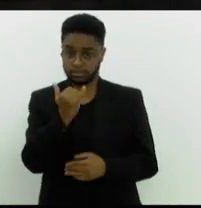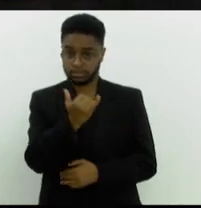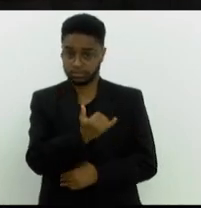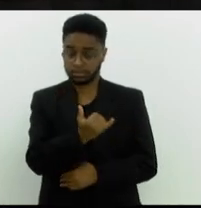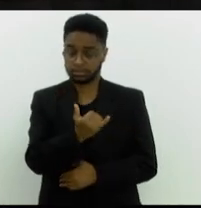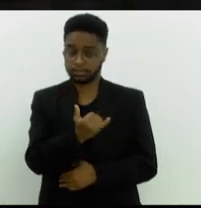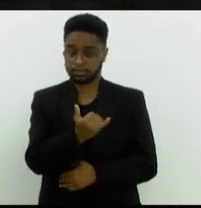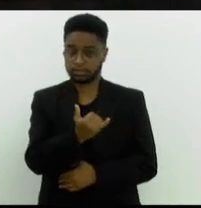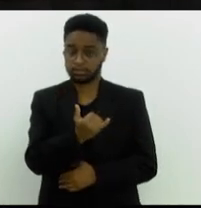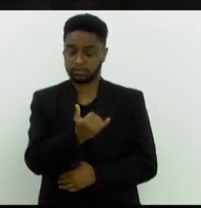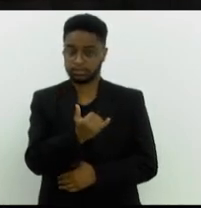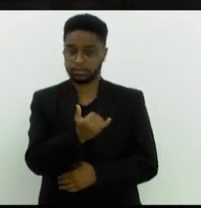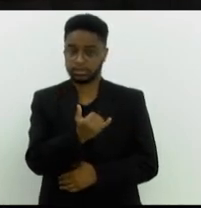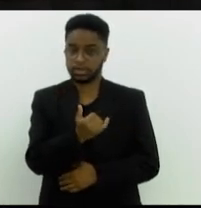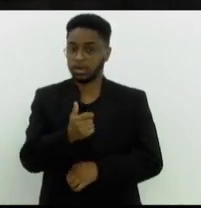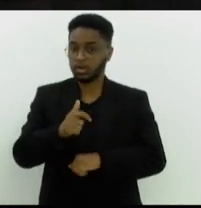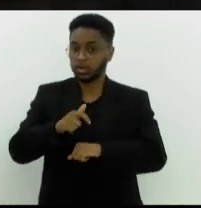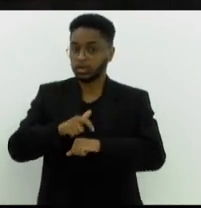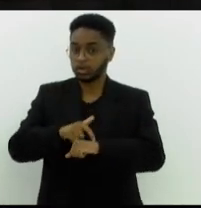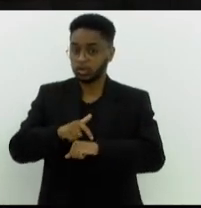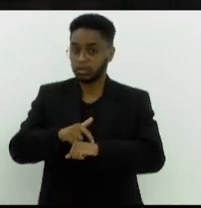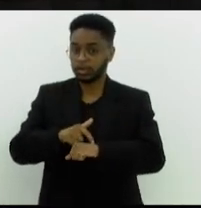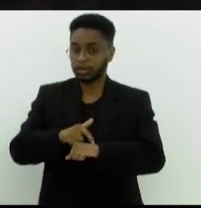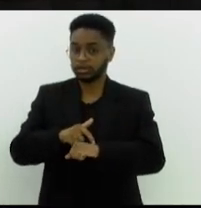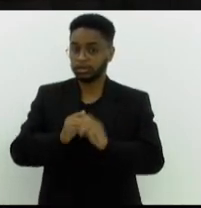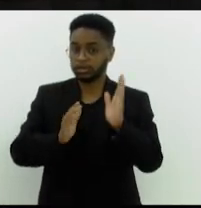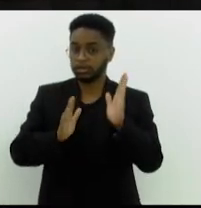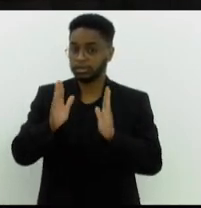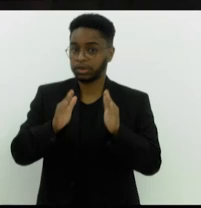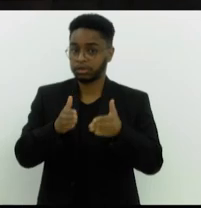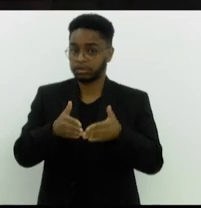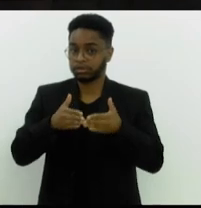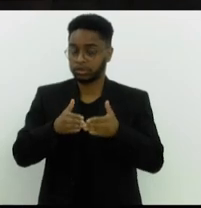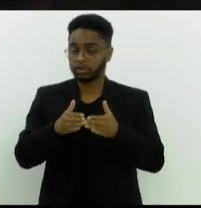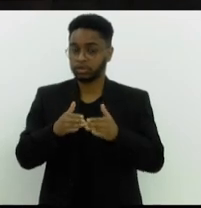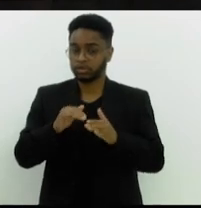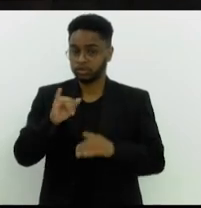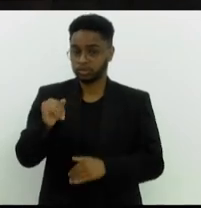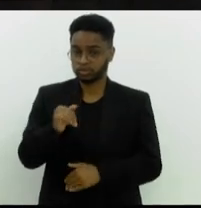quando chegar o recesso de julho,